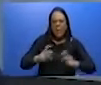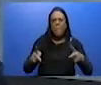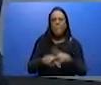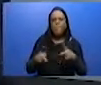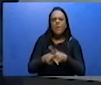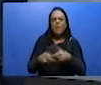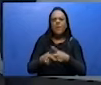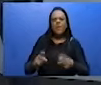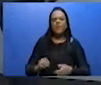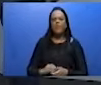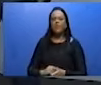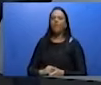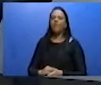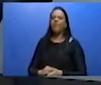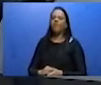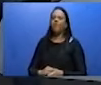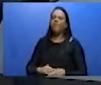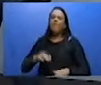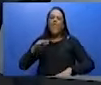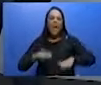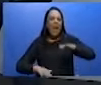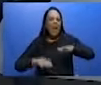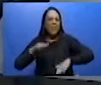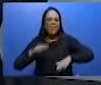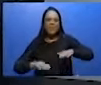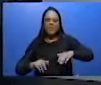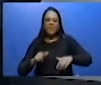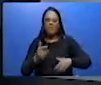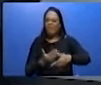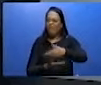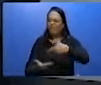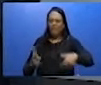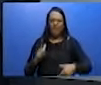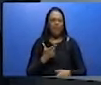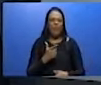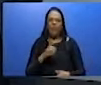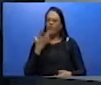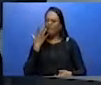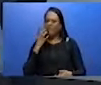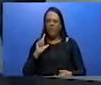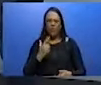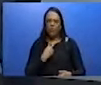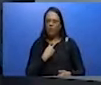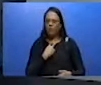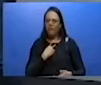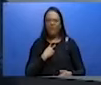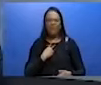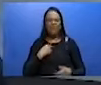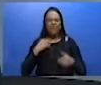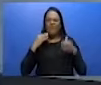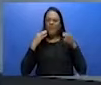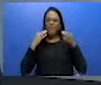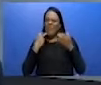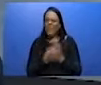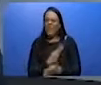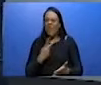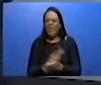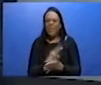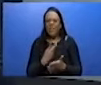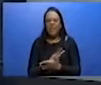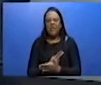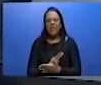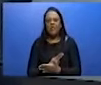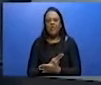Muitas vezes as negociações não davam certo. Por vezes, porque a tribo vencedora não aceitava vender